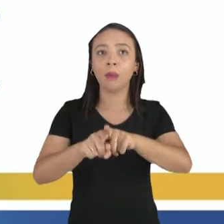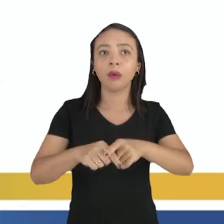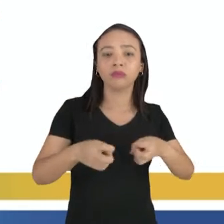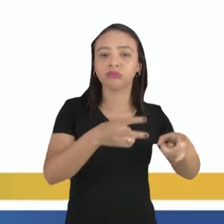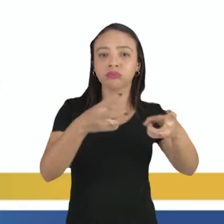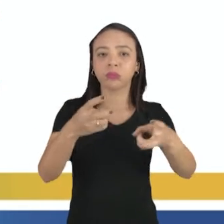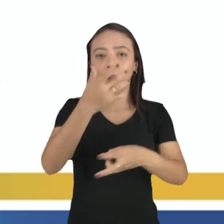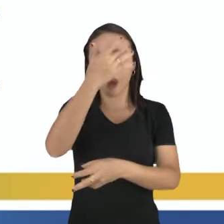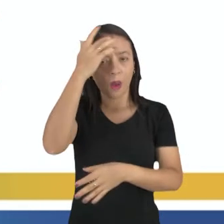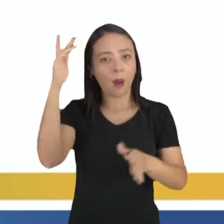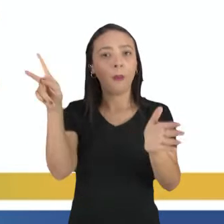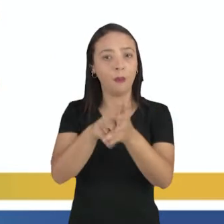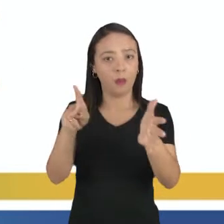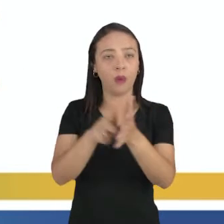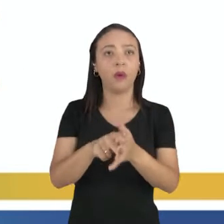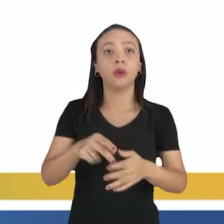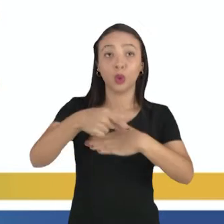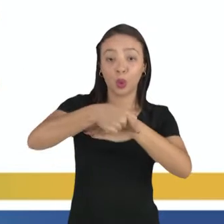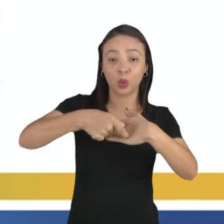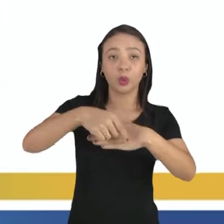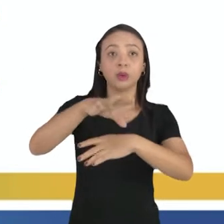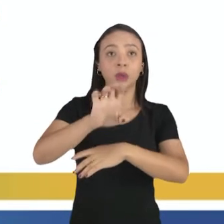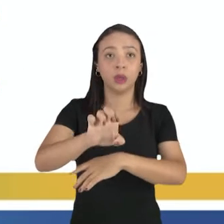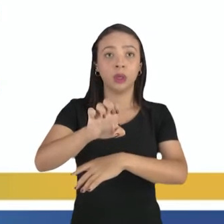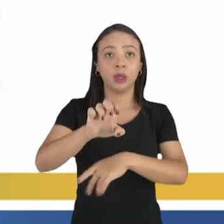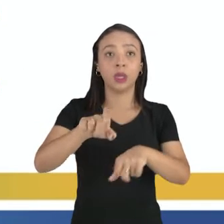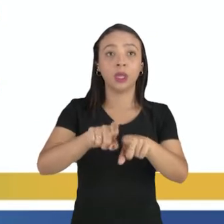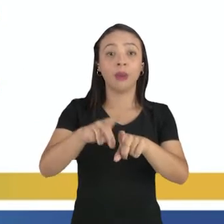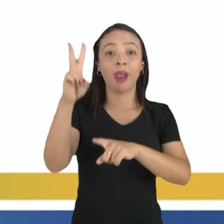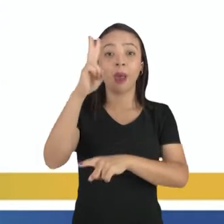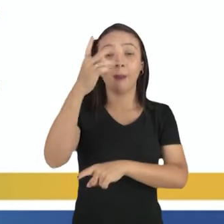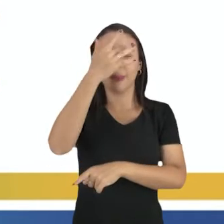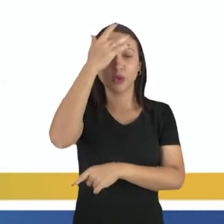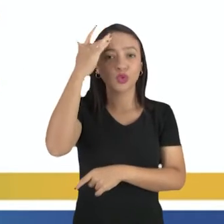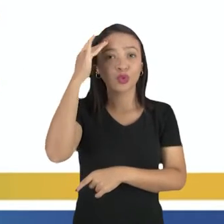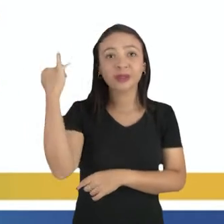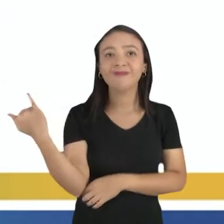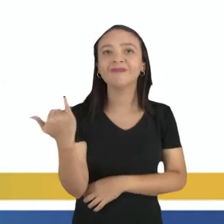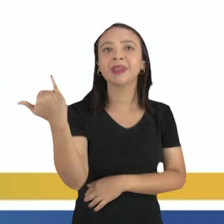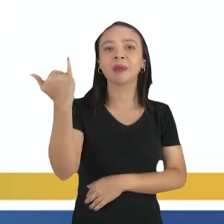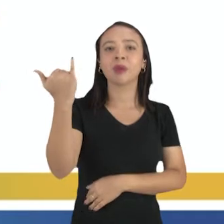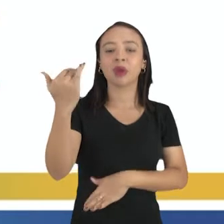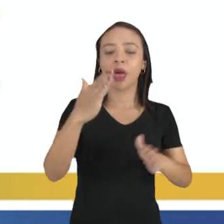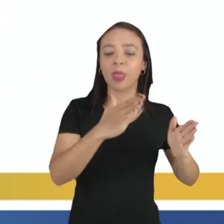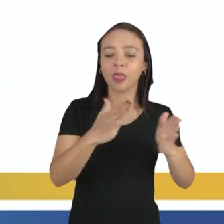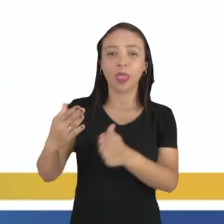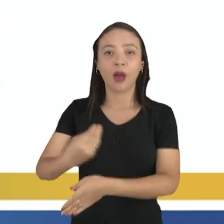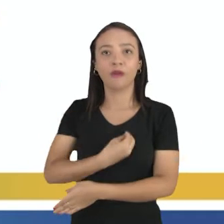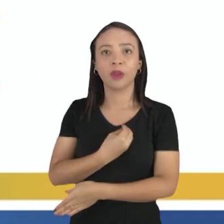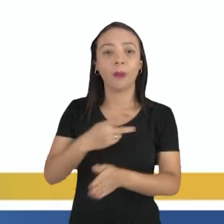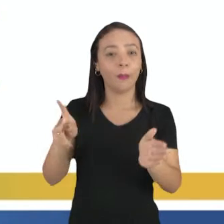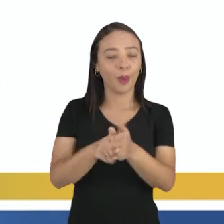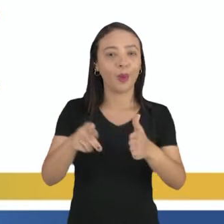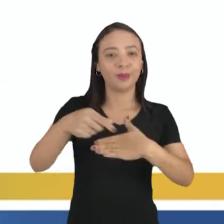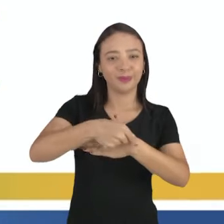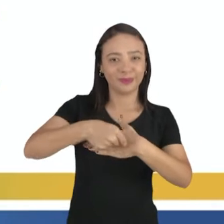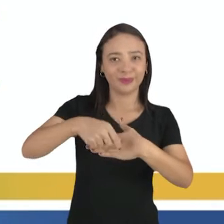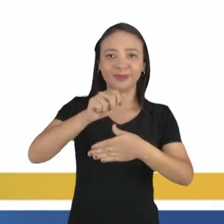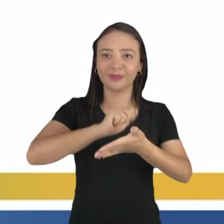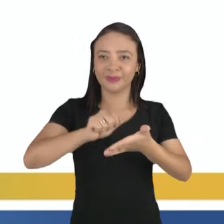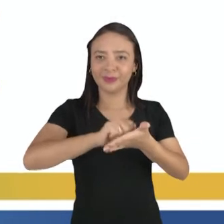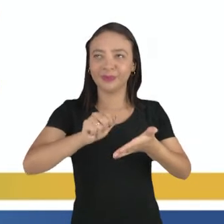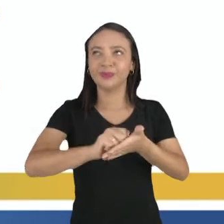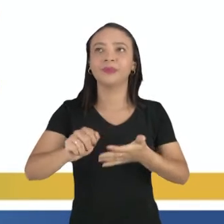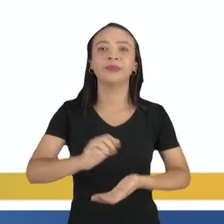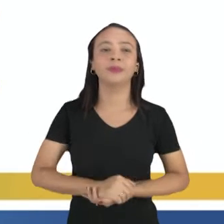avaliações pessoais. E E. Alusão a pessoas marcantes na trajetória de vida do escritor. Vamos